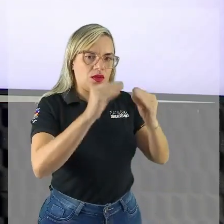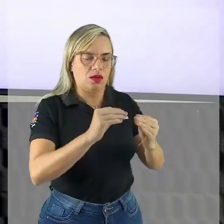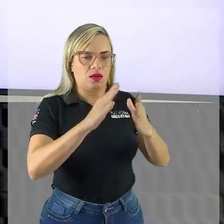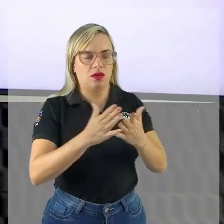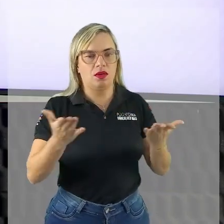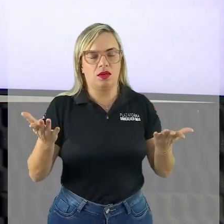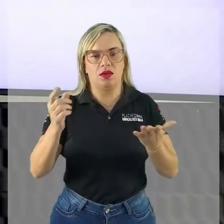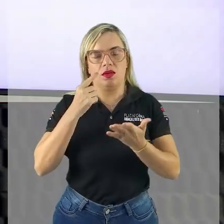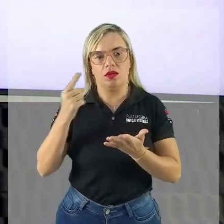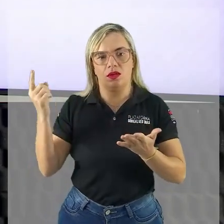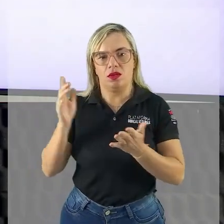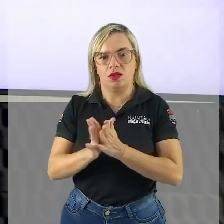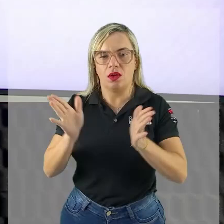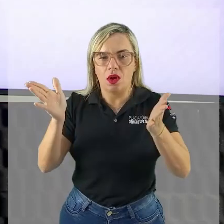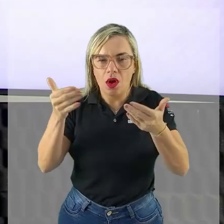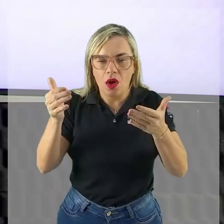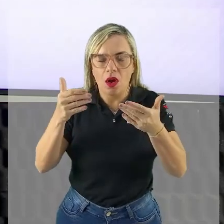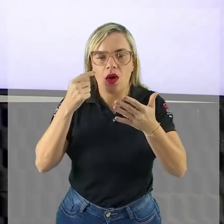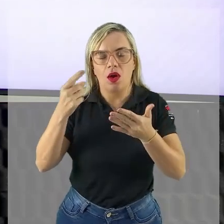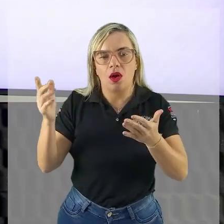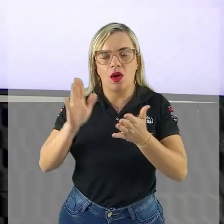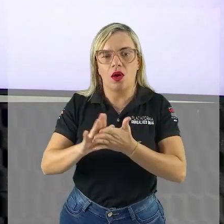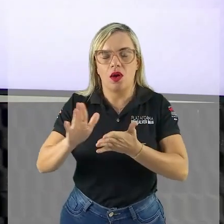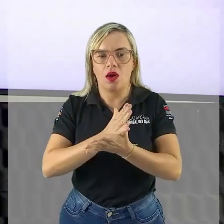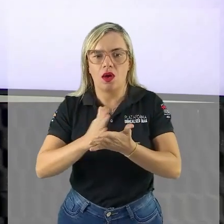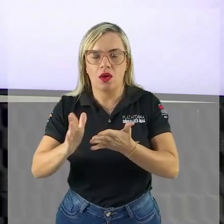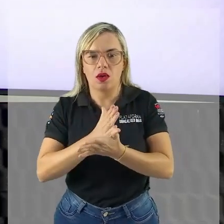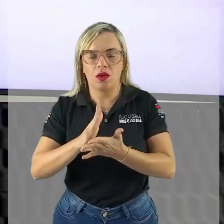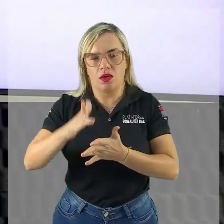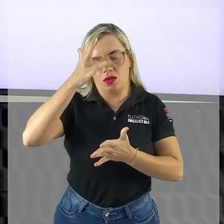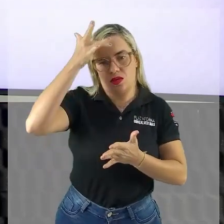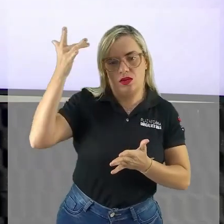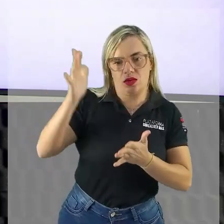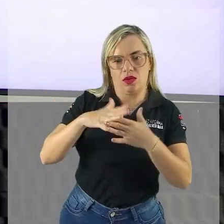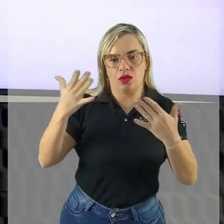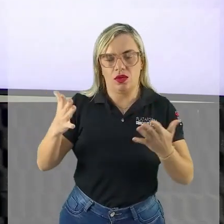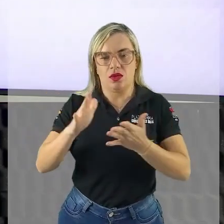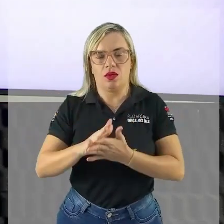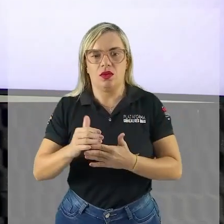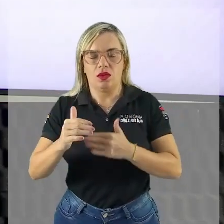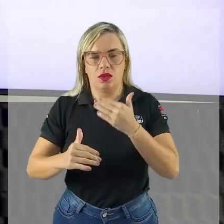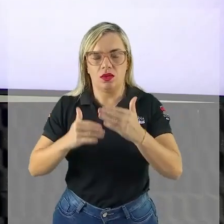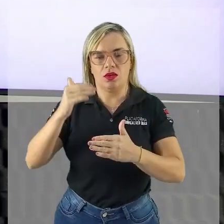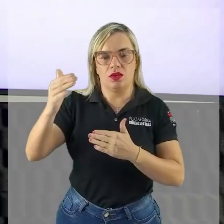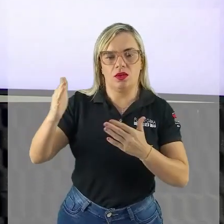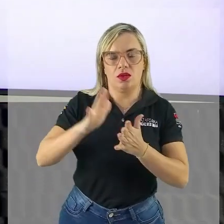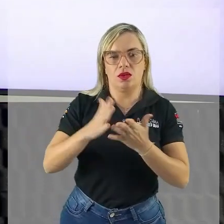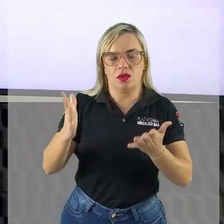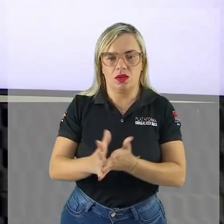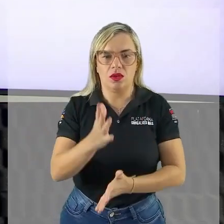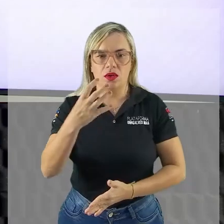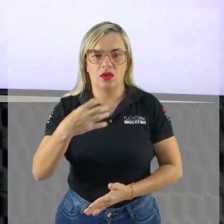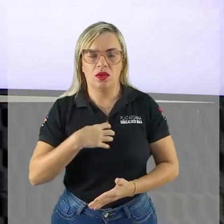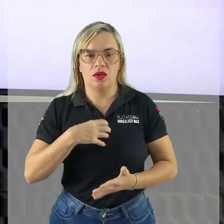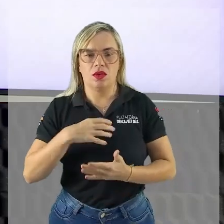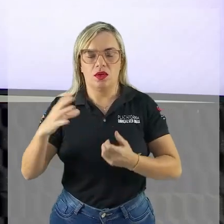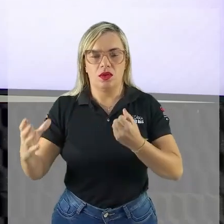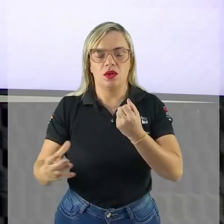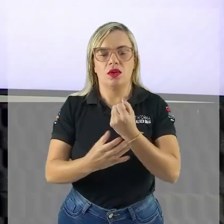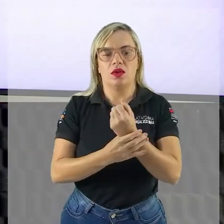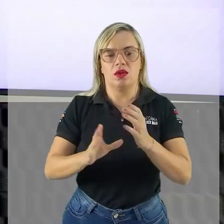aqui um parênteses. Alguns candidatos que já estão no ritmo mais avançado, ou que já sentem uma segurança